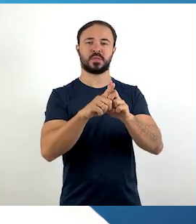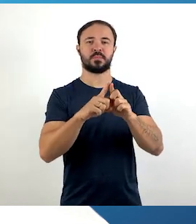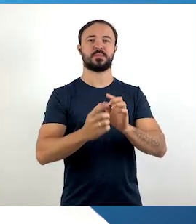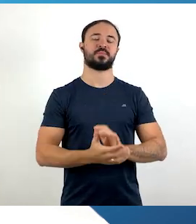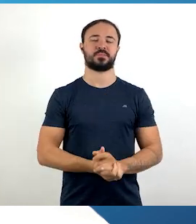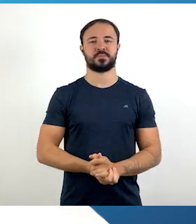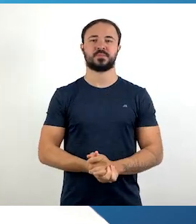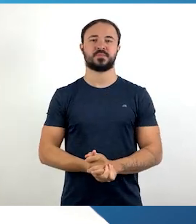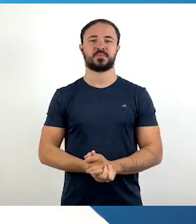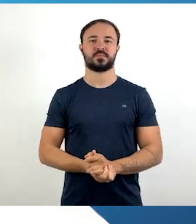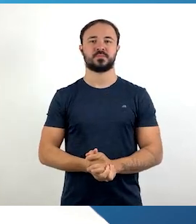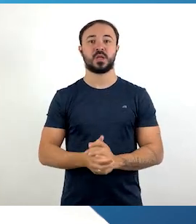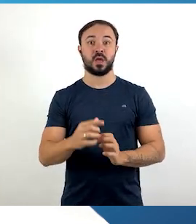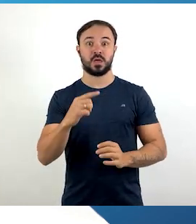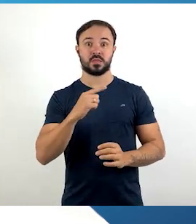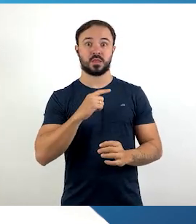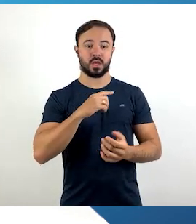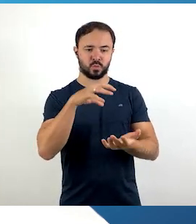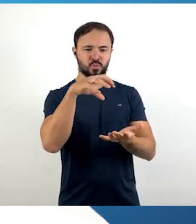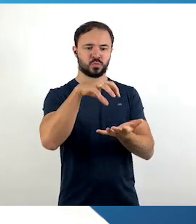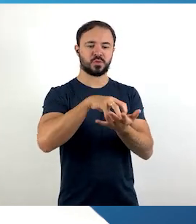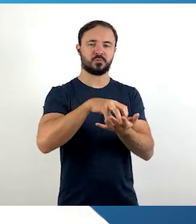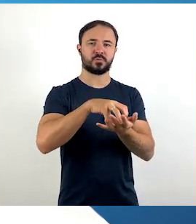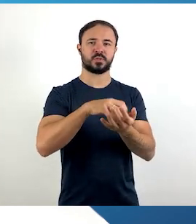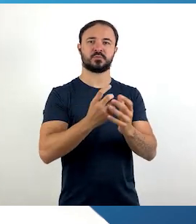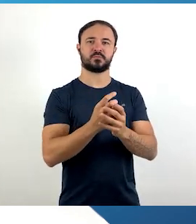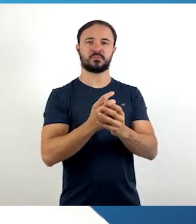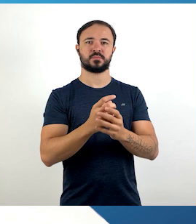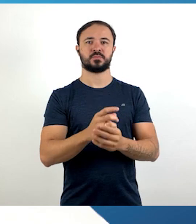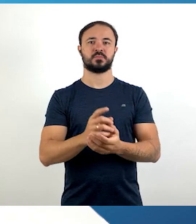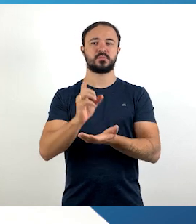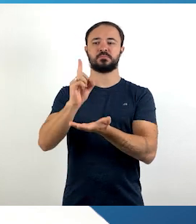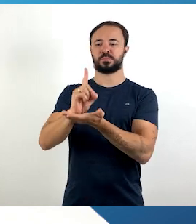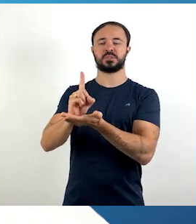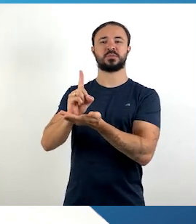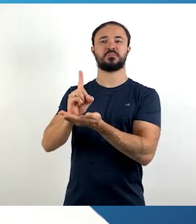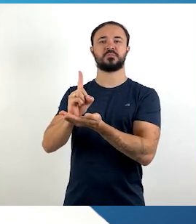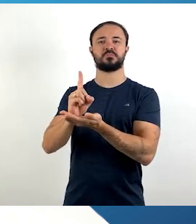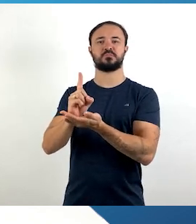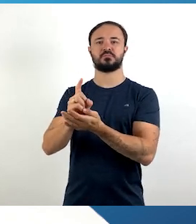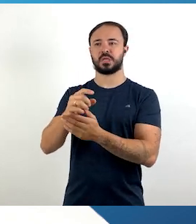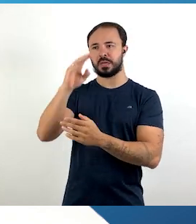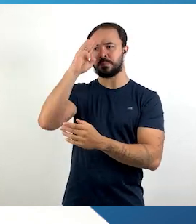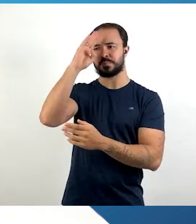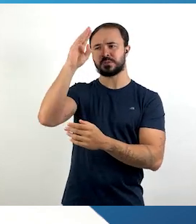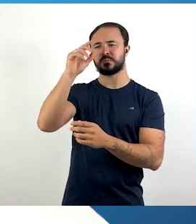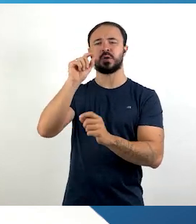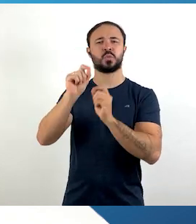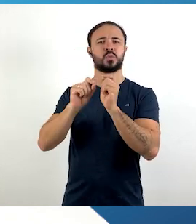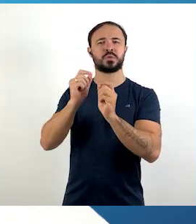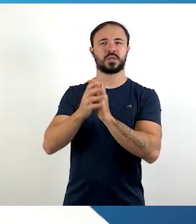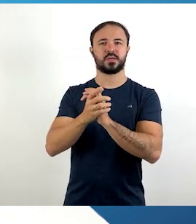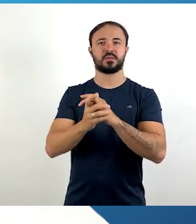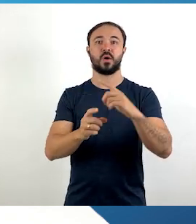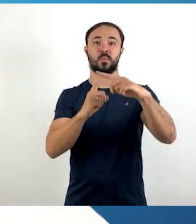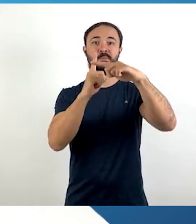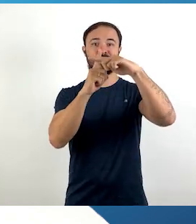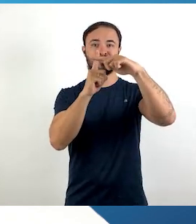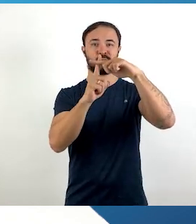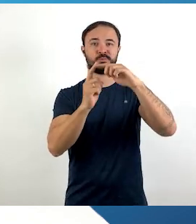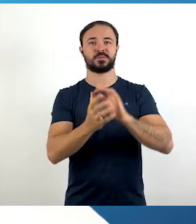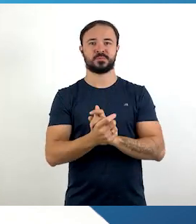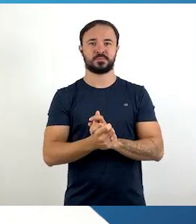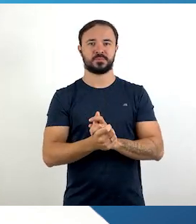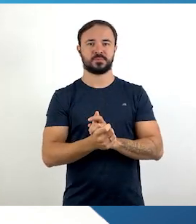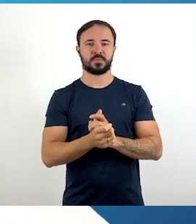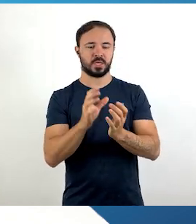pecinha central, onde vamos acoplar a antena, que é formada por essa pecinha, onde ela vai ter 2 furos no formato de cruz e